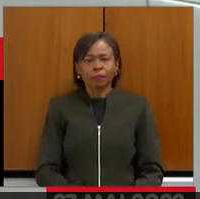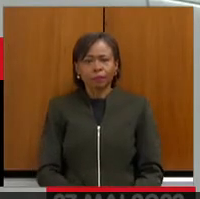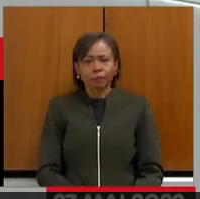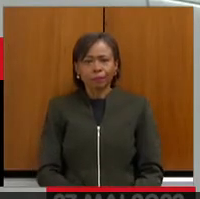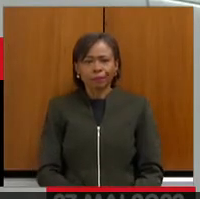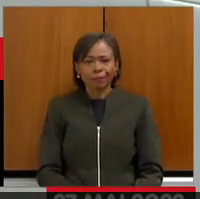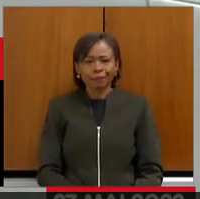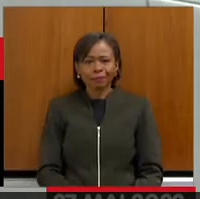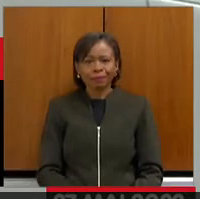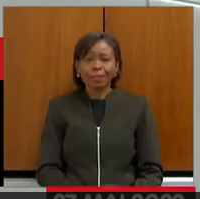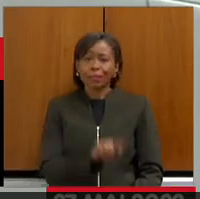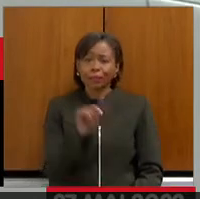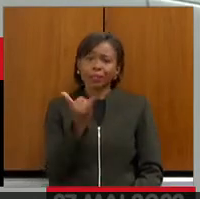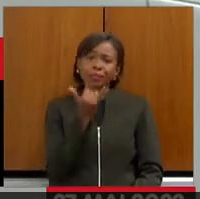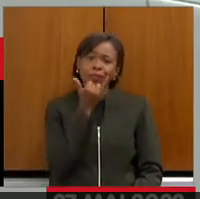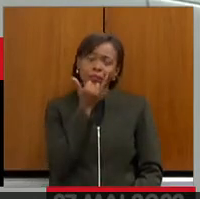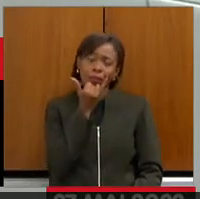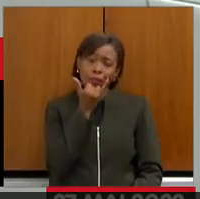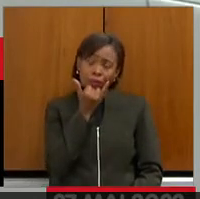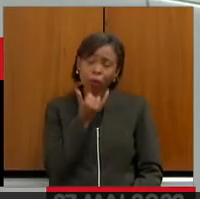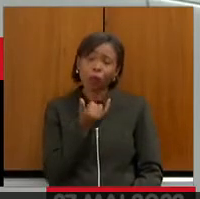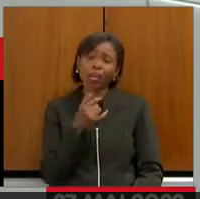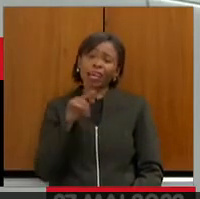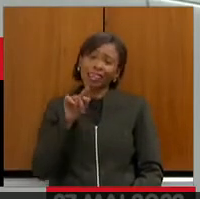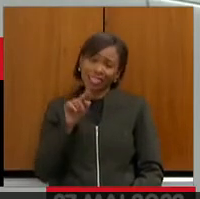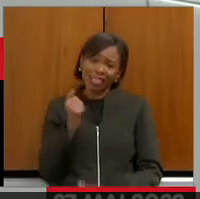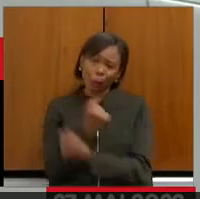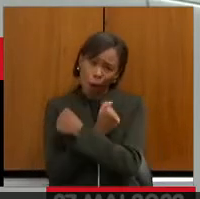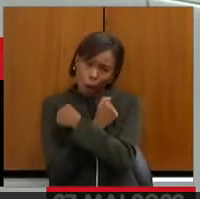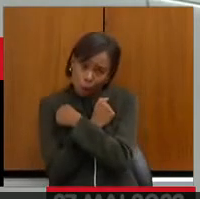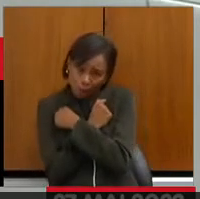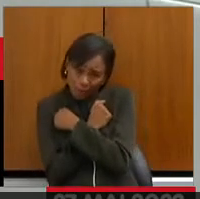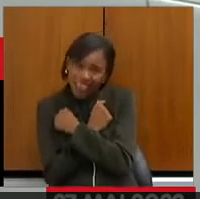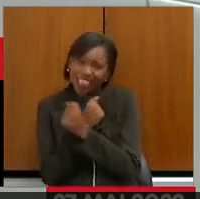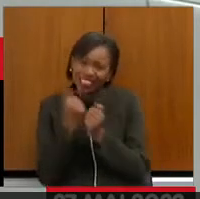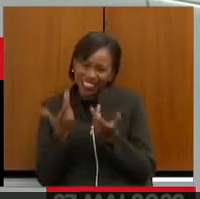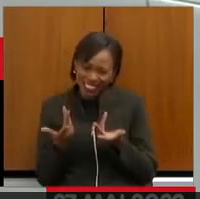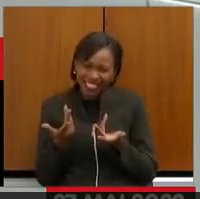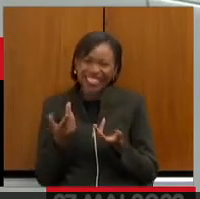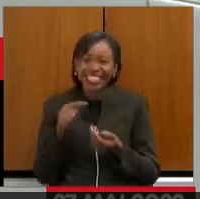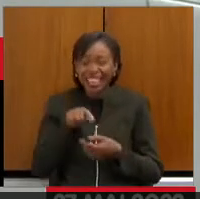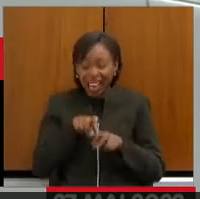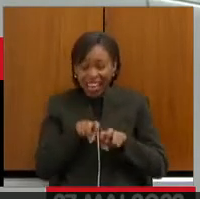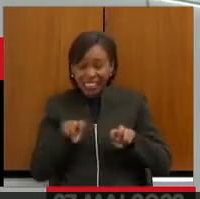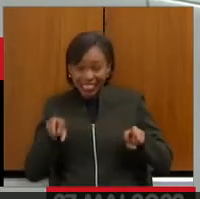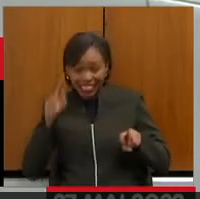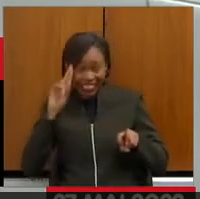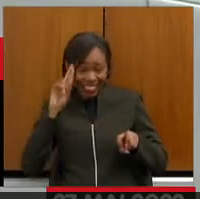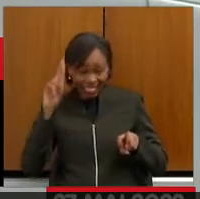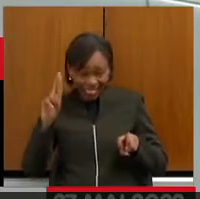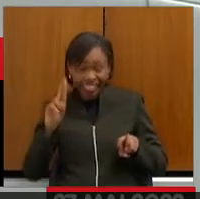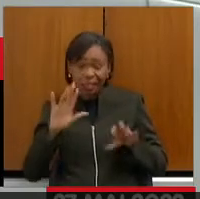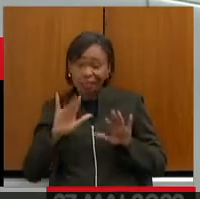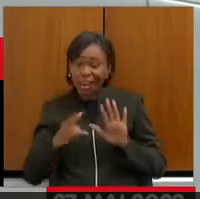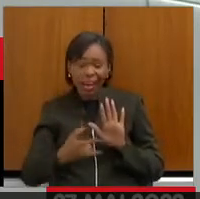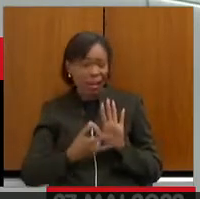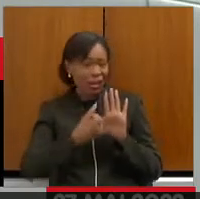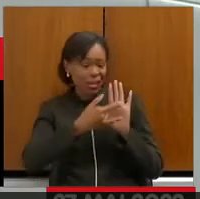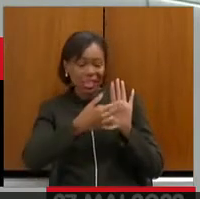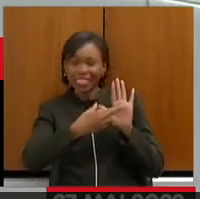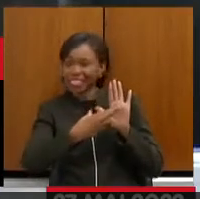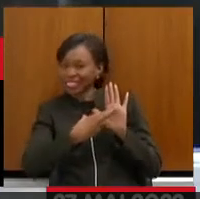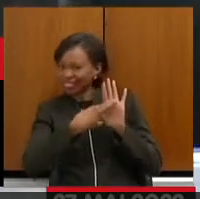a agência se perdoe a si metodologia do abraço que foi instituído pela mesa diretora sem estar previamente no Regimento Interno